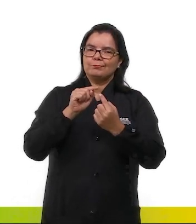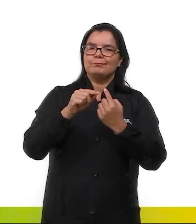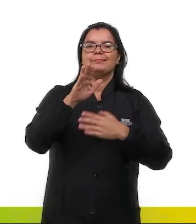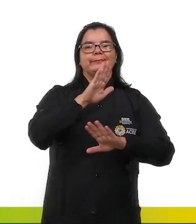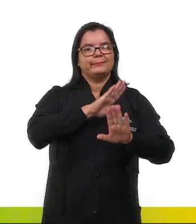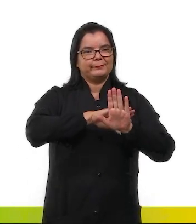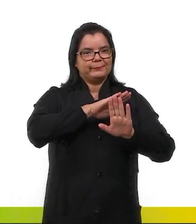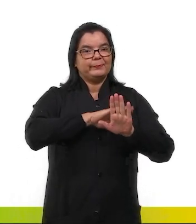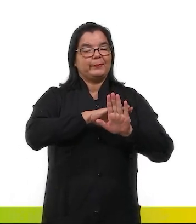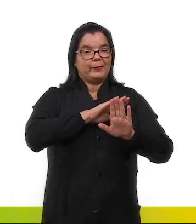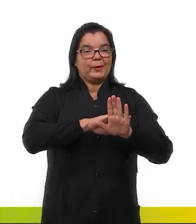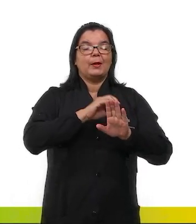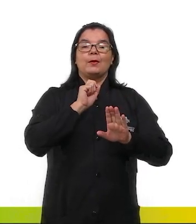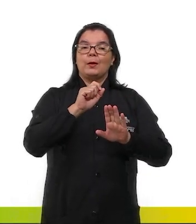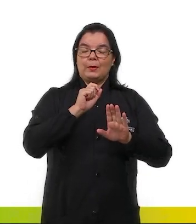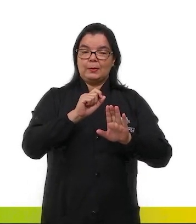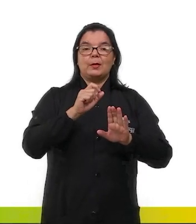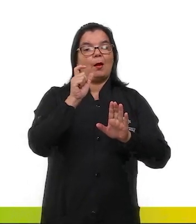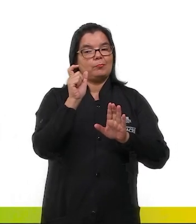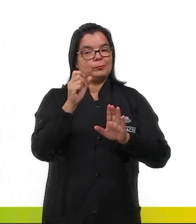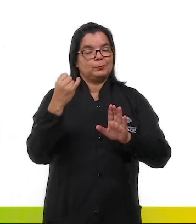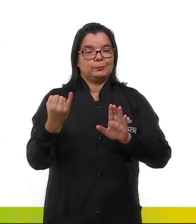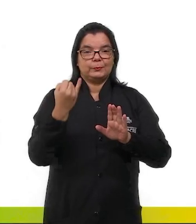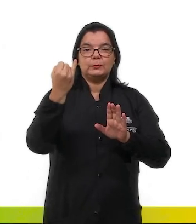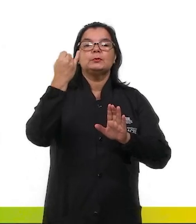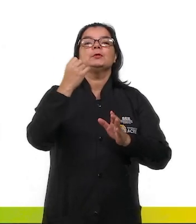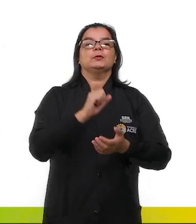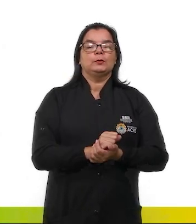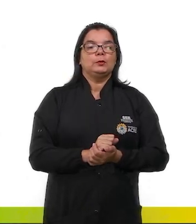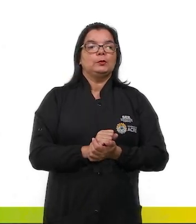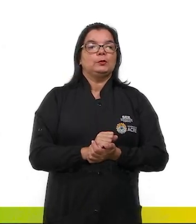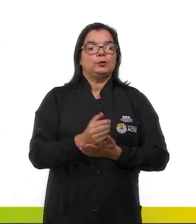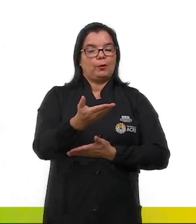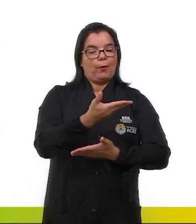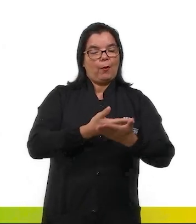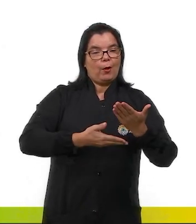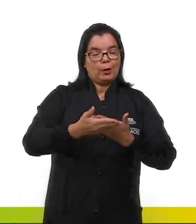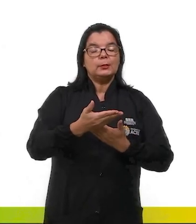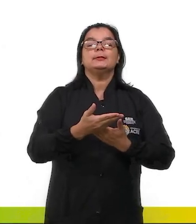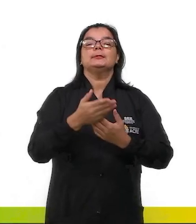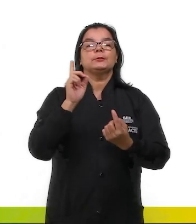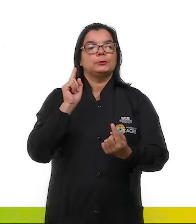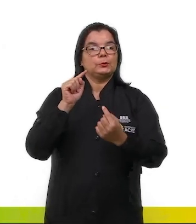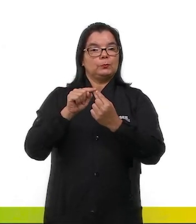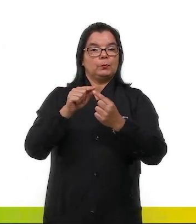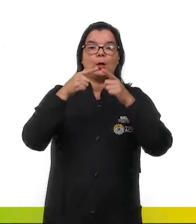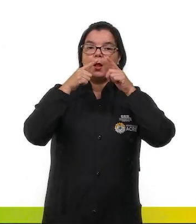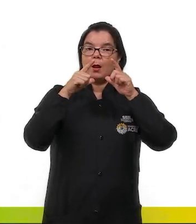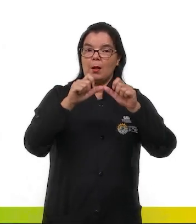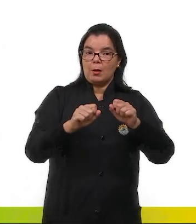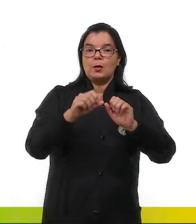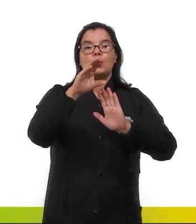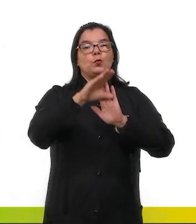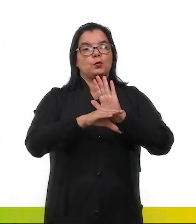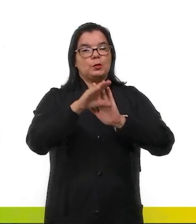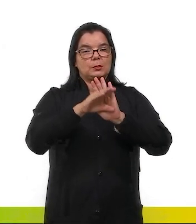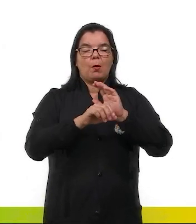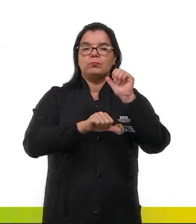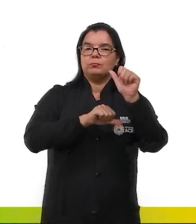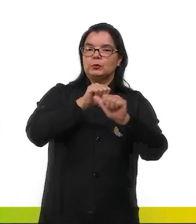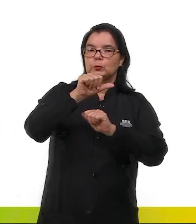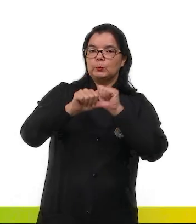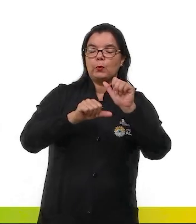um interesse por trás, foi a palavra-chave, relação entre texto e interesse. A linguagem é um conteúdo que